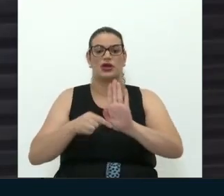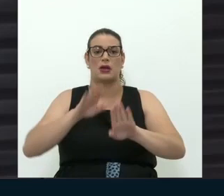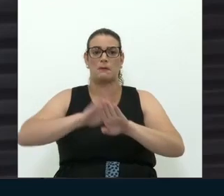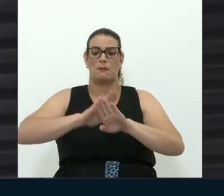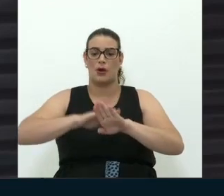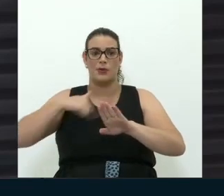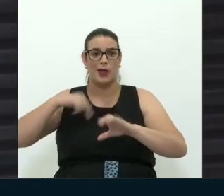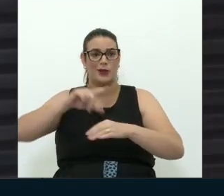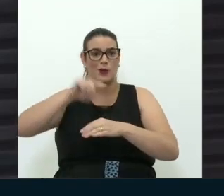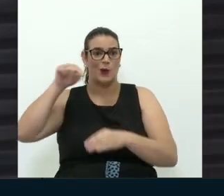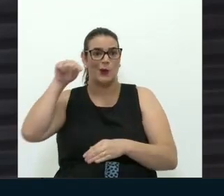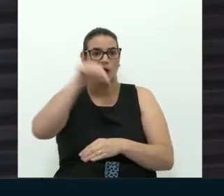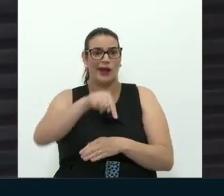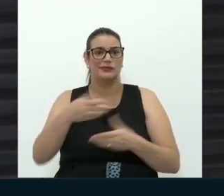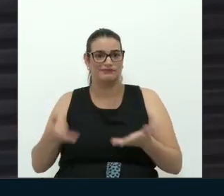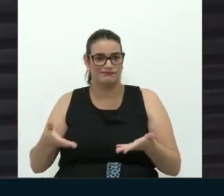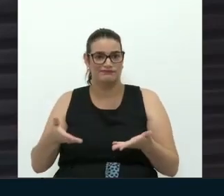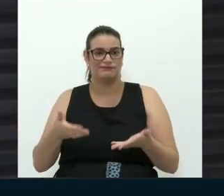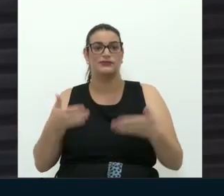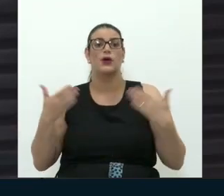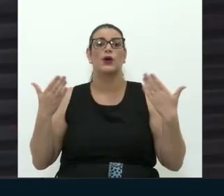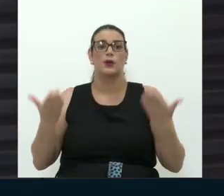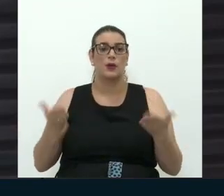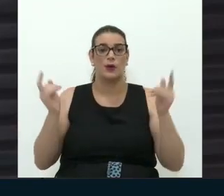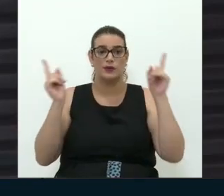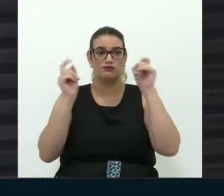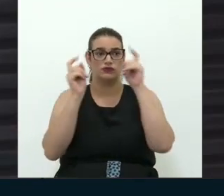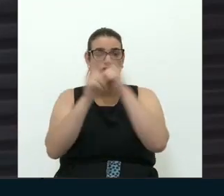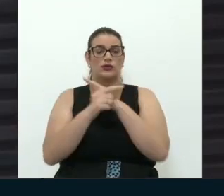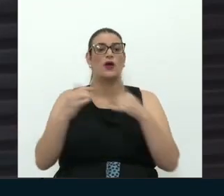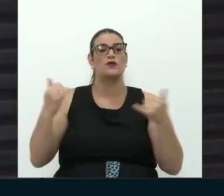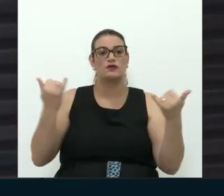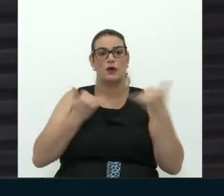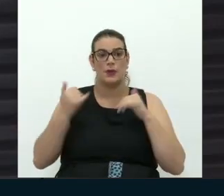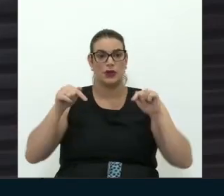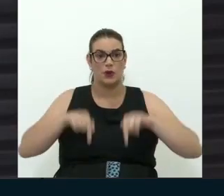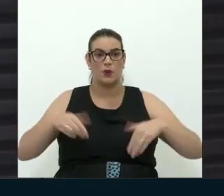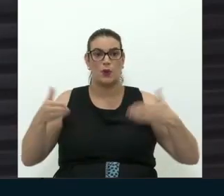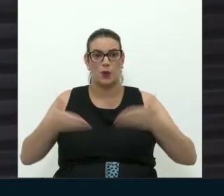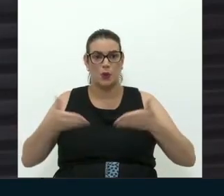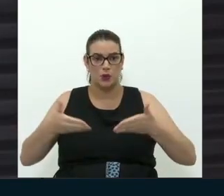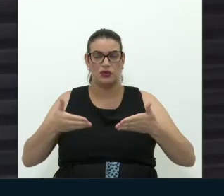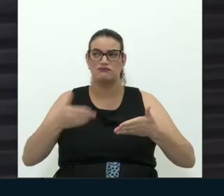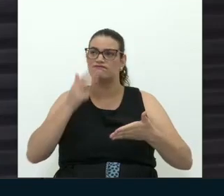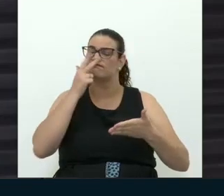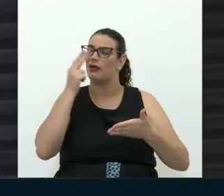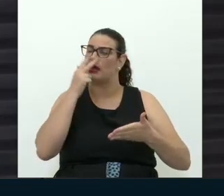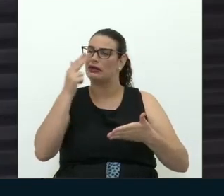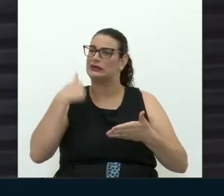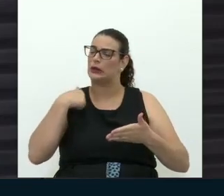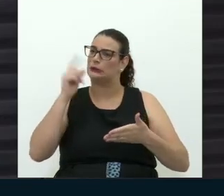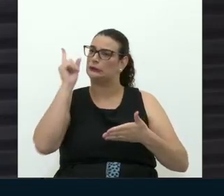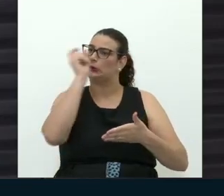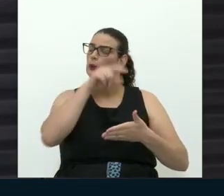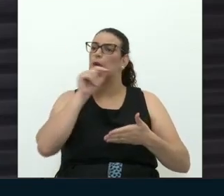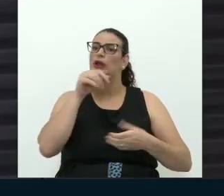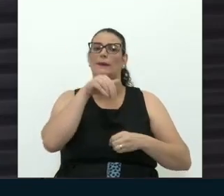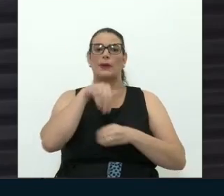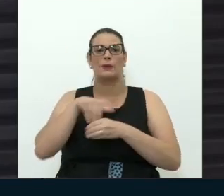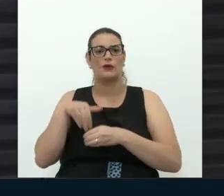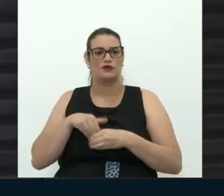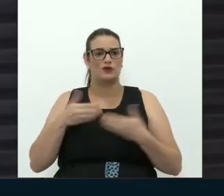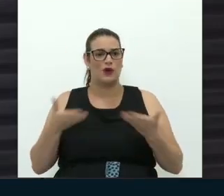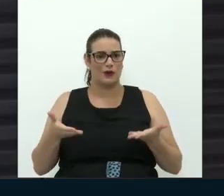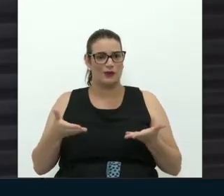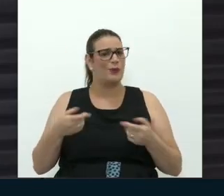elegemos Qual é a dificuldade de informação hoje que eu tenho para o meu voto